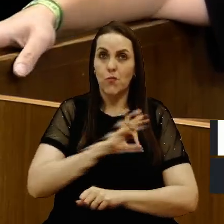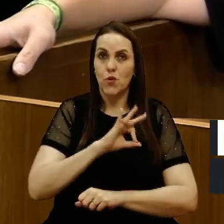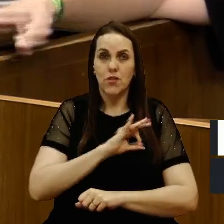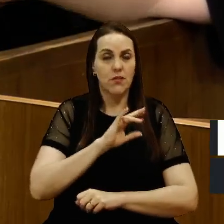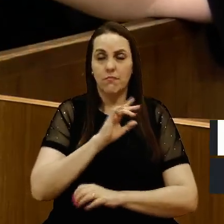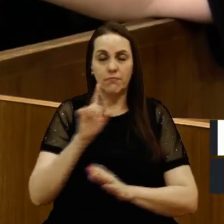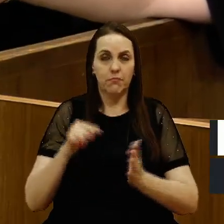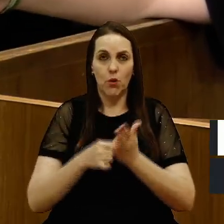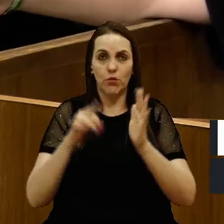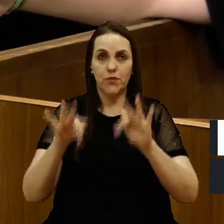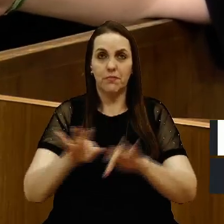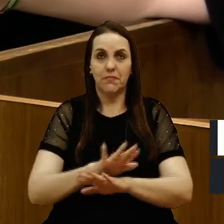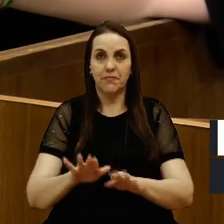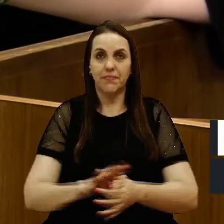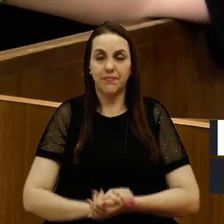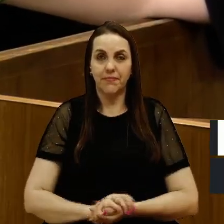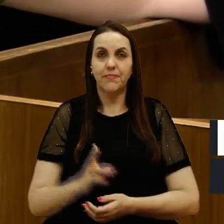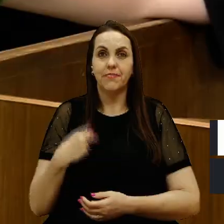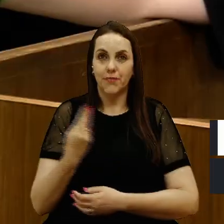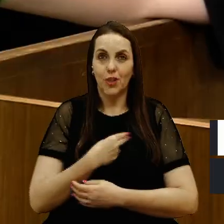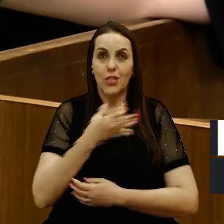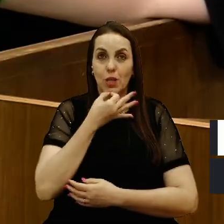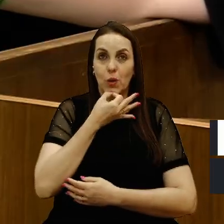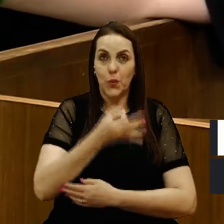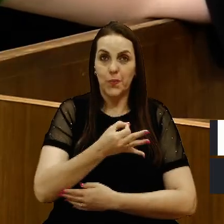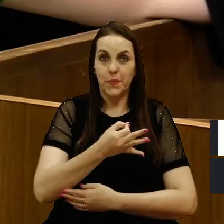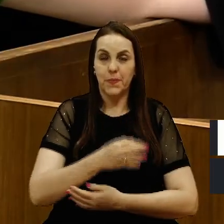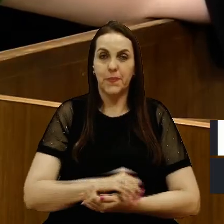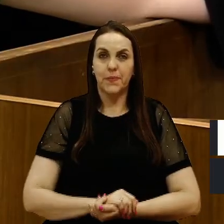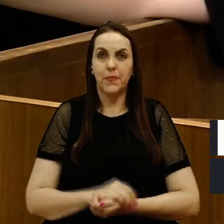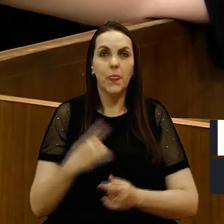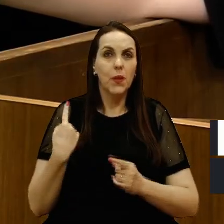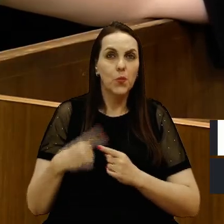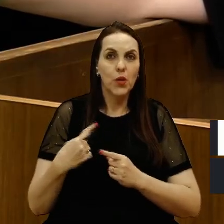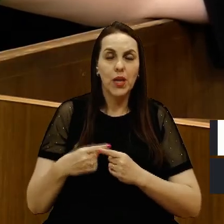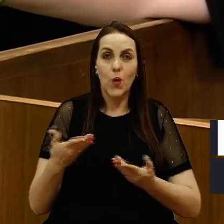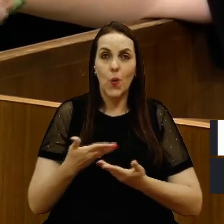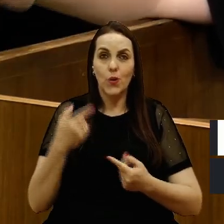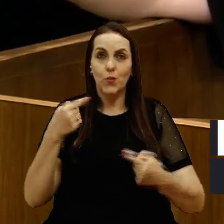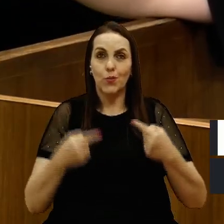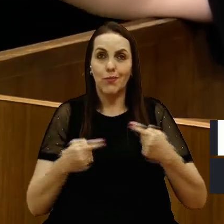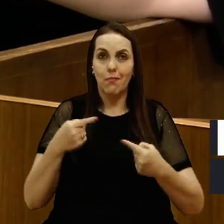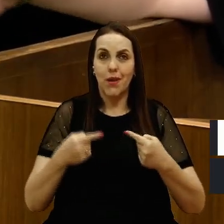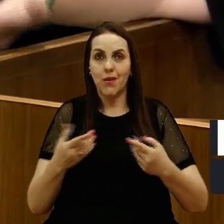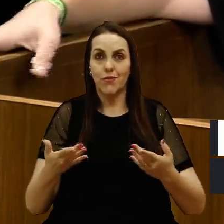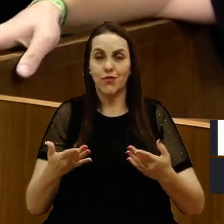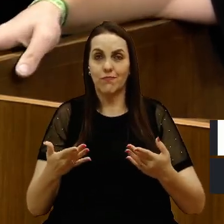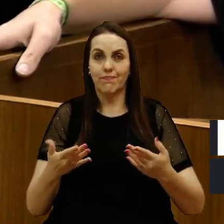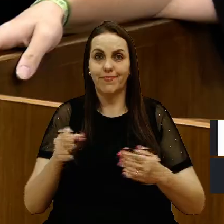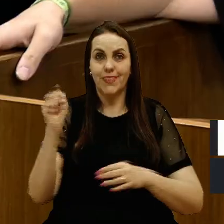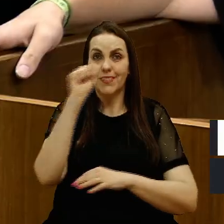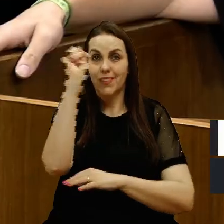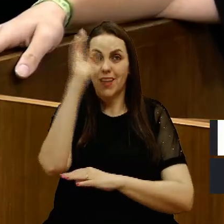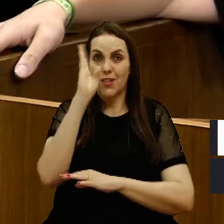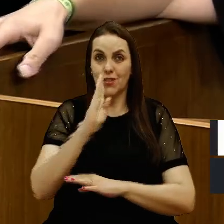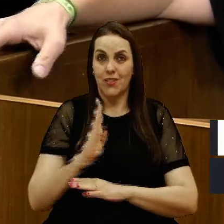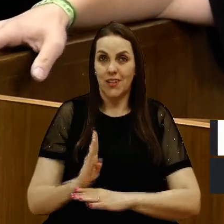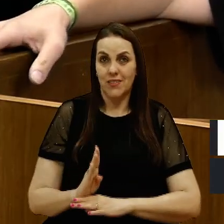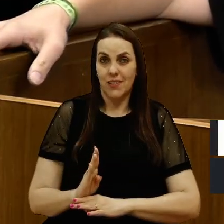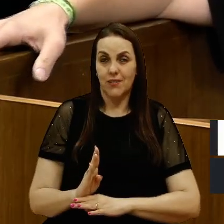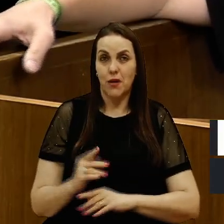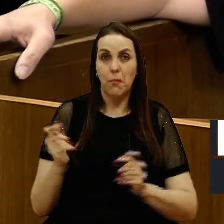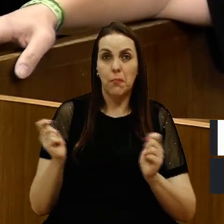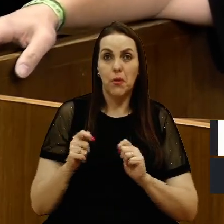final. Essa é a nossa opinião. Porque hoje há um debate nacionalizado sobre